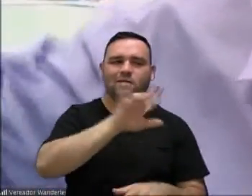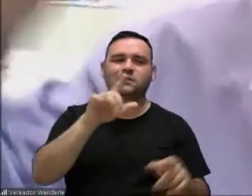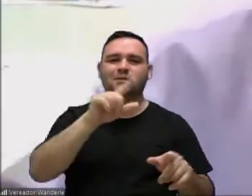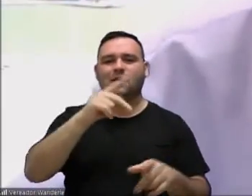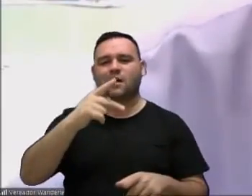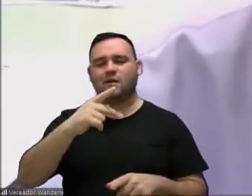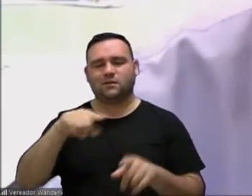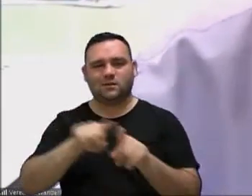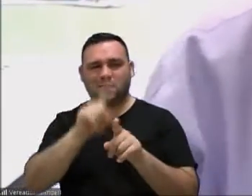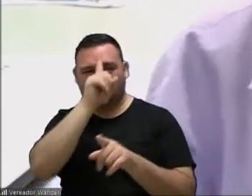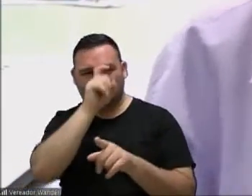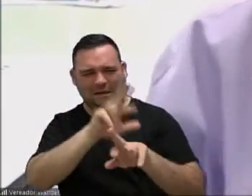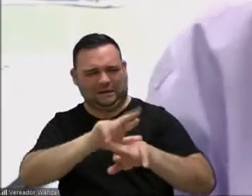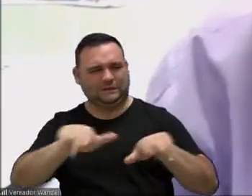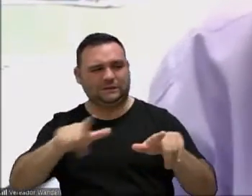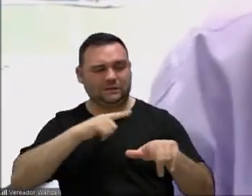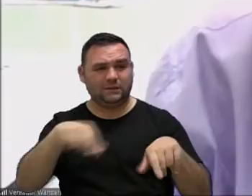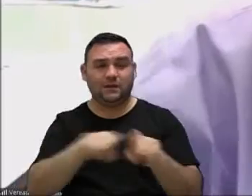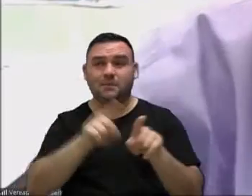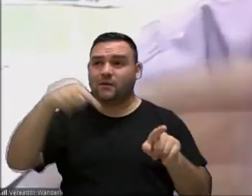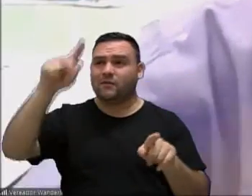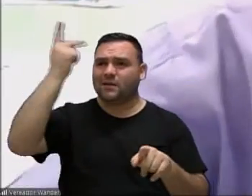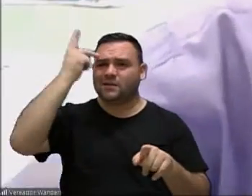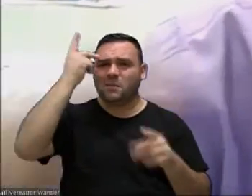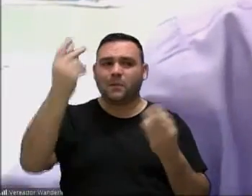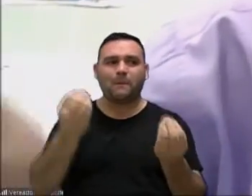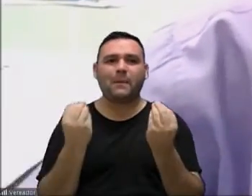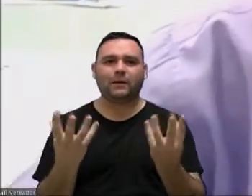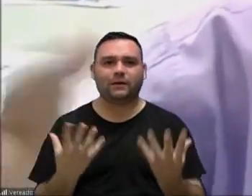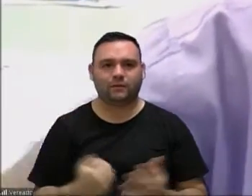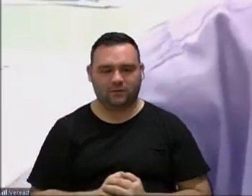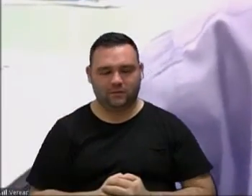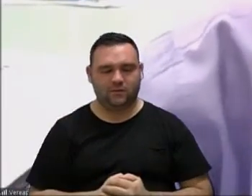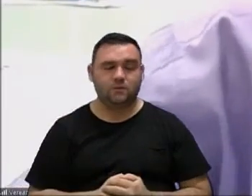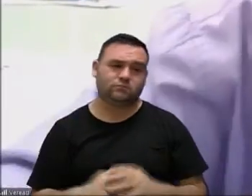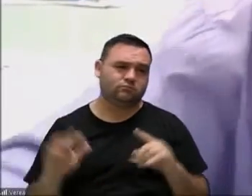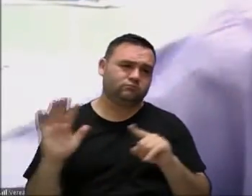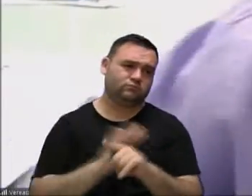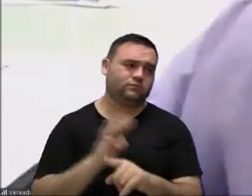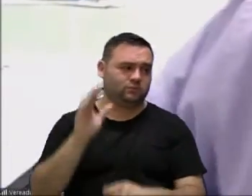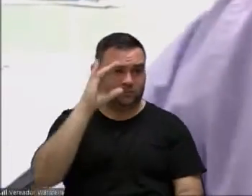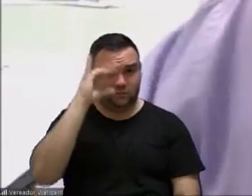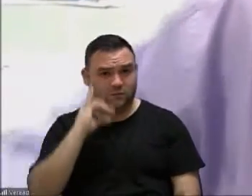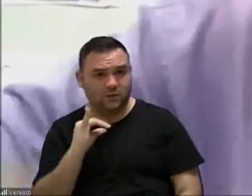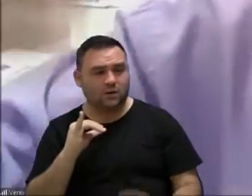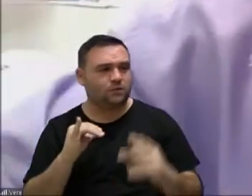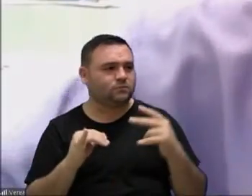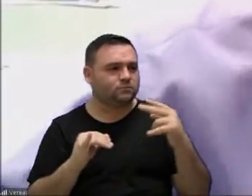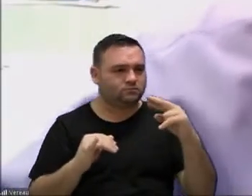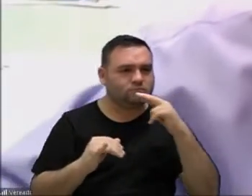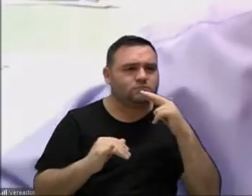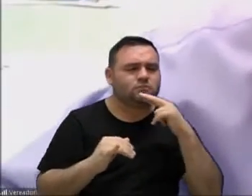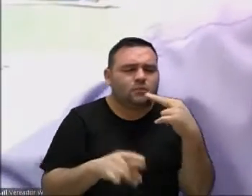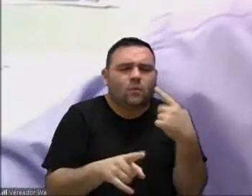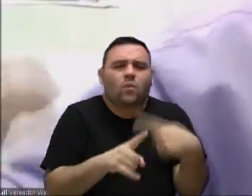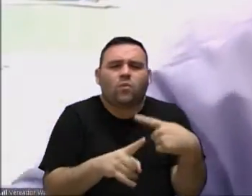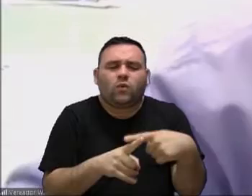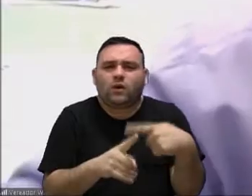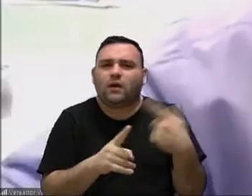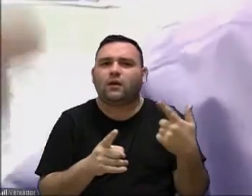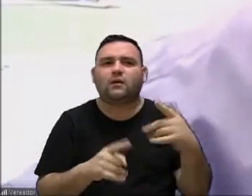aonde, hospital não sei aonde, mandar para São Paulo. Então, eu quero saber, vereador Iara, vereador Manga, qual a razão?